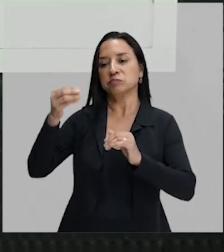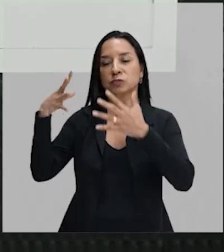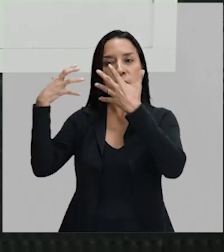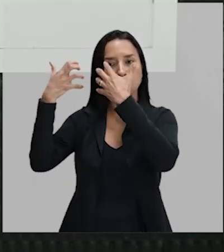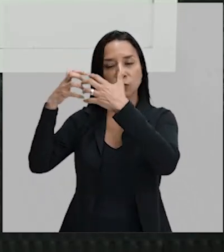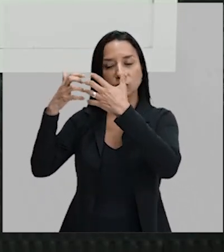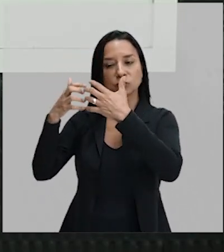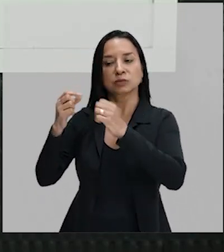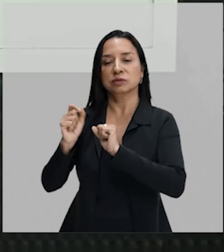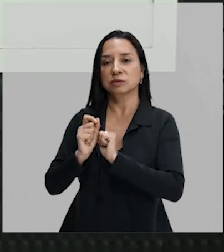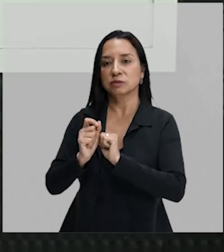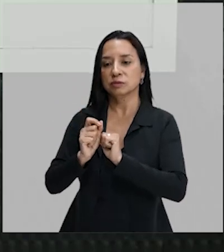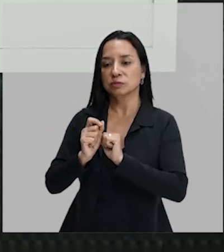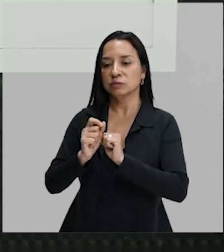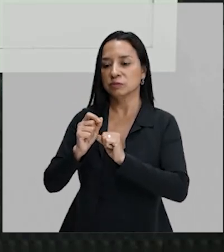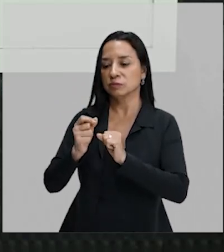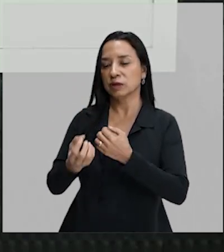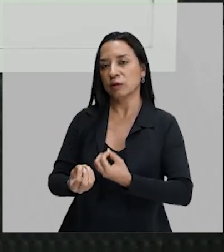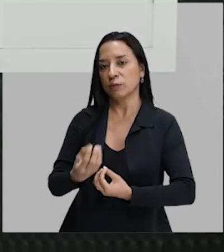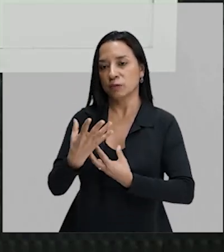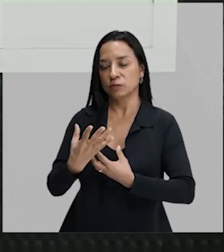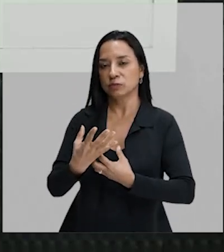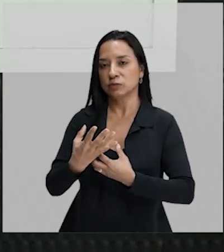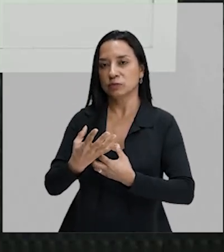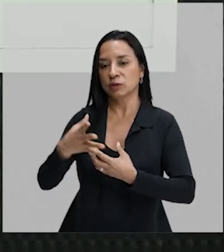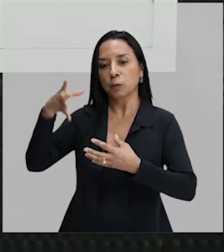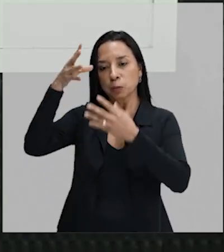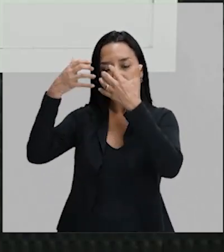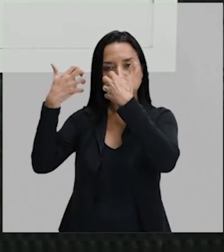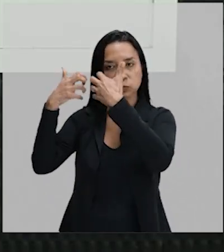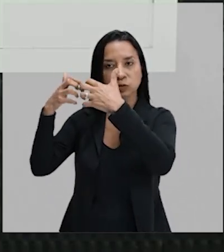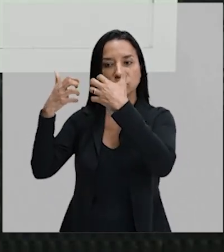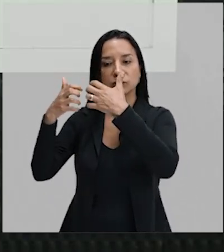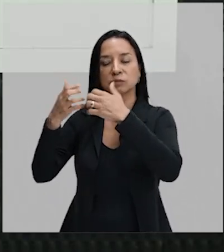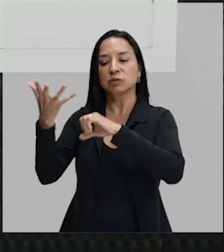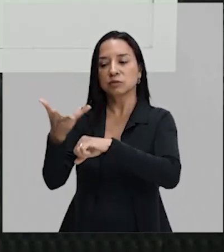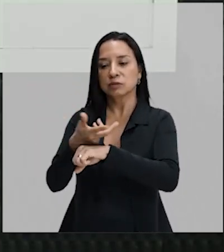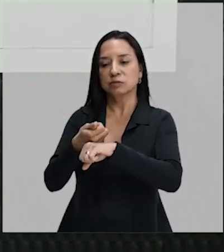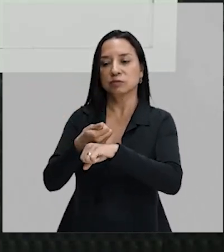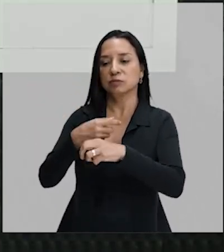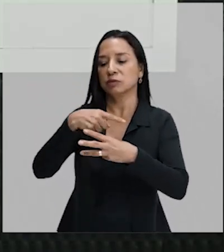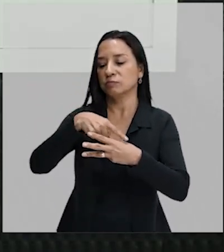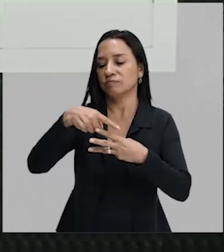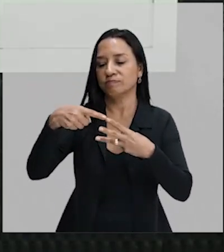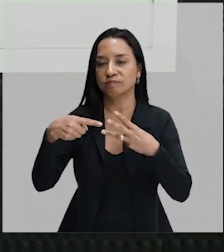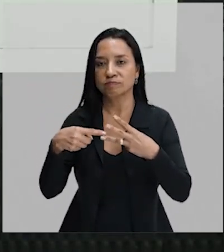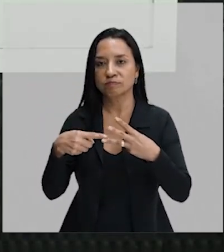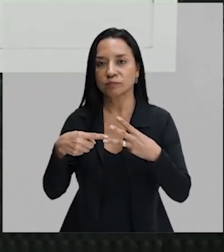enquanto produção de conhecimento, que é a argumentação, eu separei 3